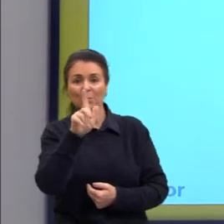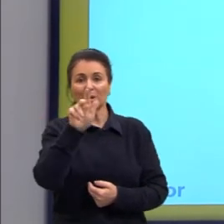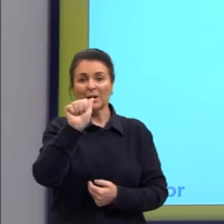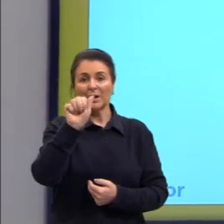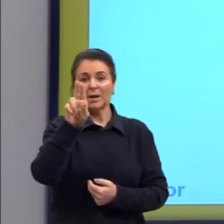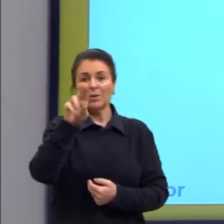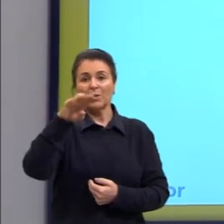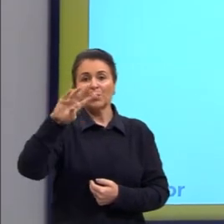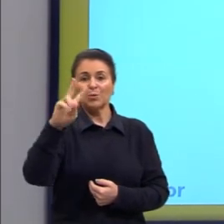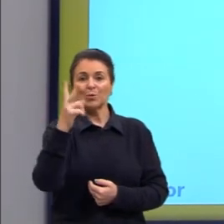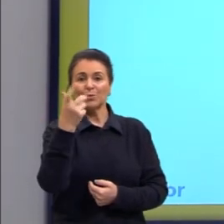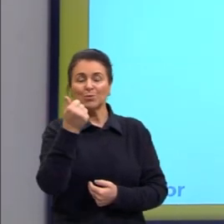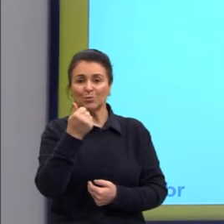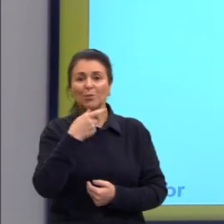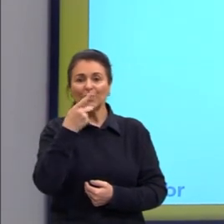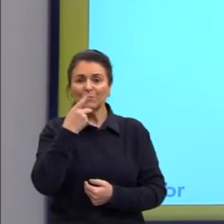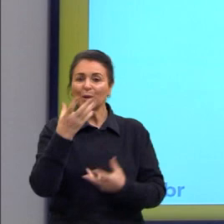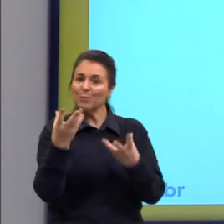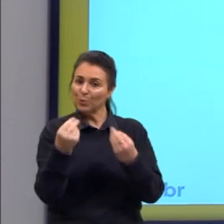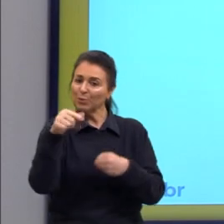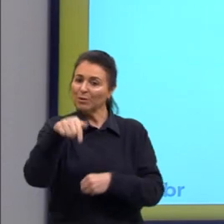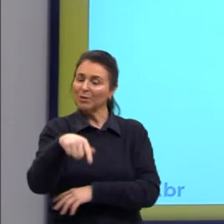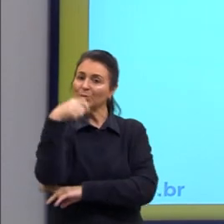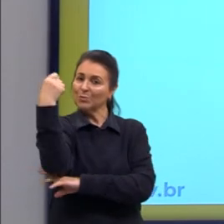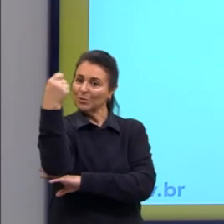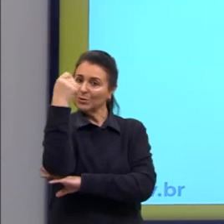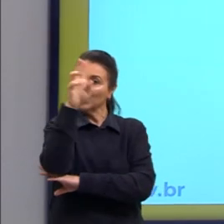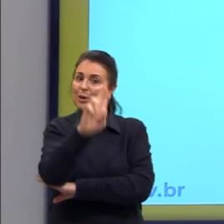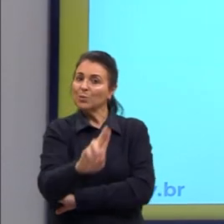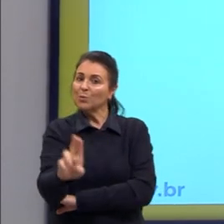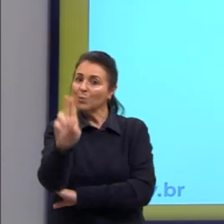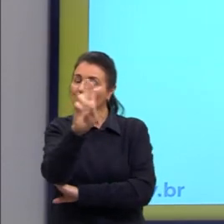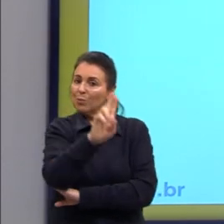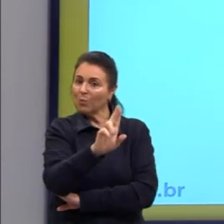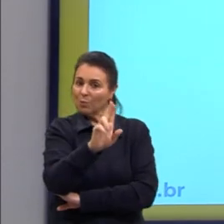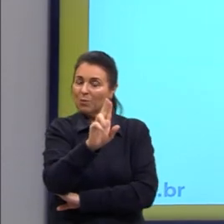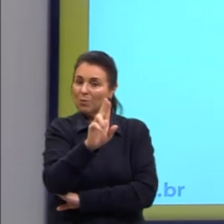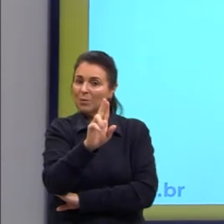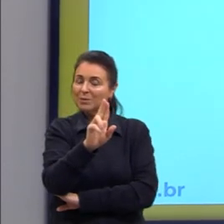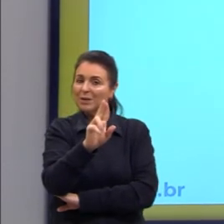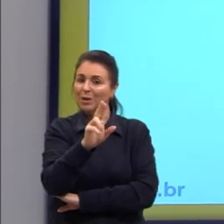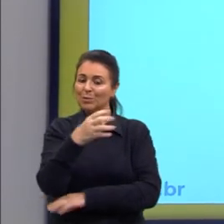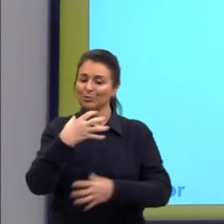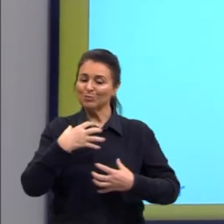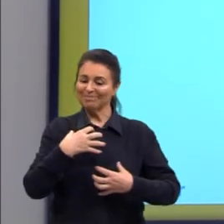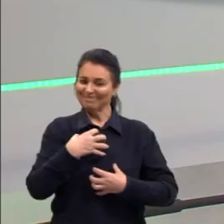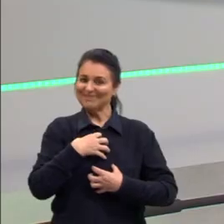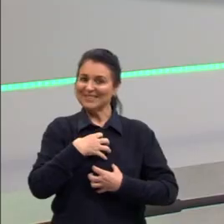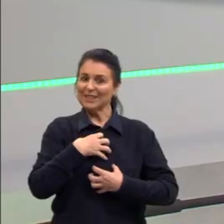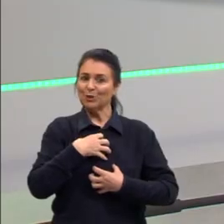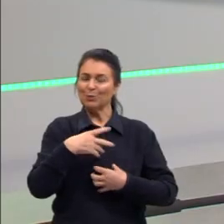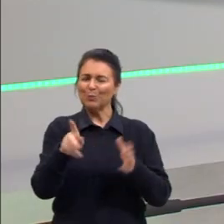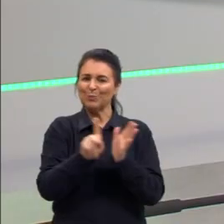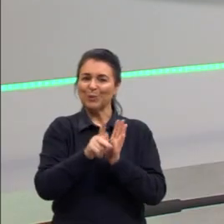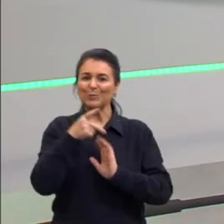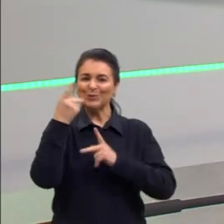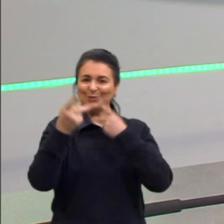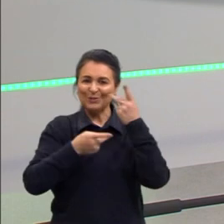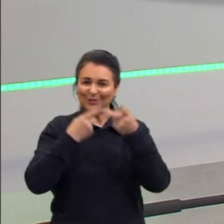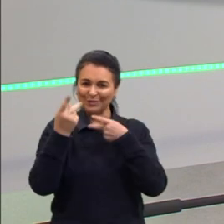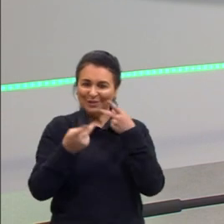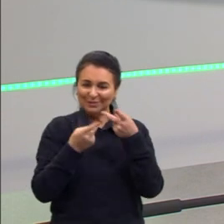obra que fala bastante aqui do Rio Grande do Sul inclusive utiliza a nossa né o nosso jeito de falar então ele é bastante